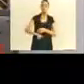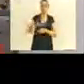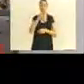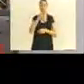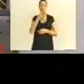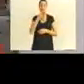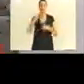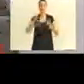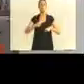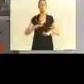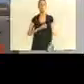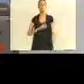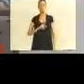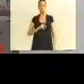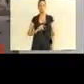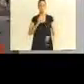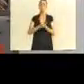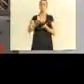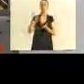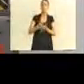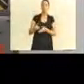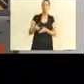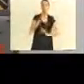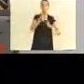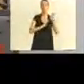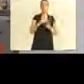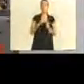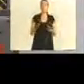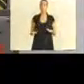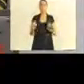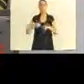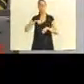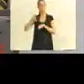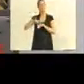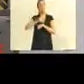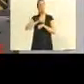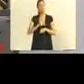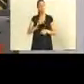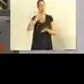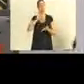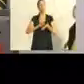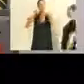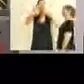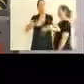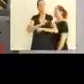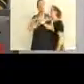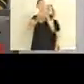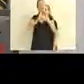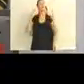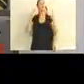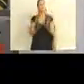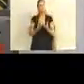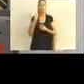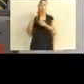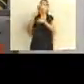É impossível ter argumentos que expliquem para a sociedade questões que são modificadas